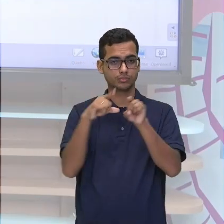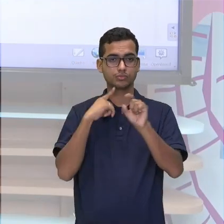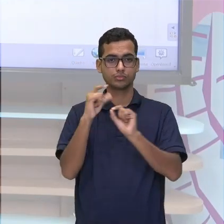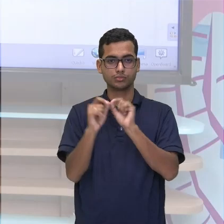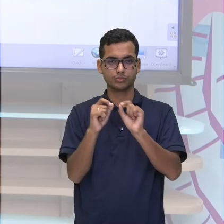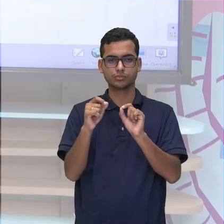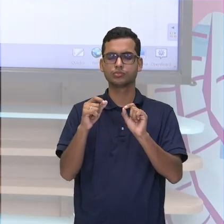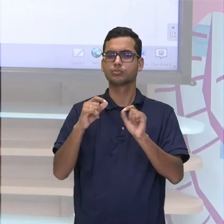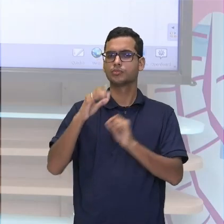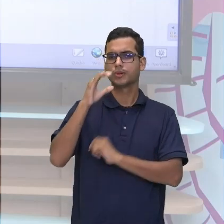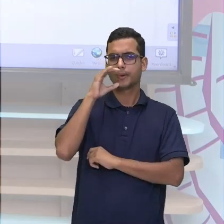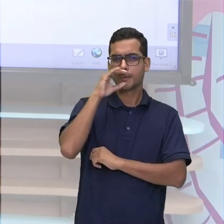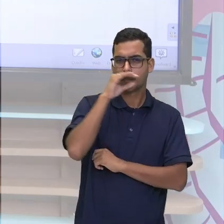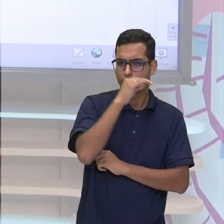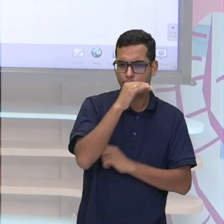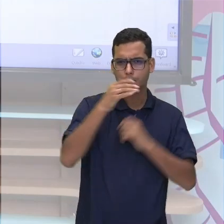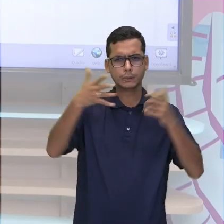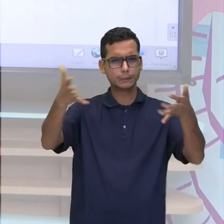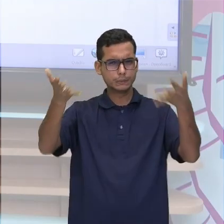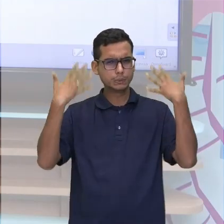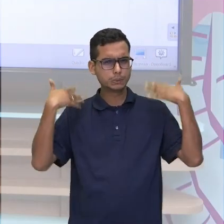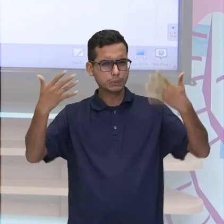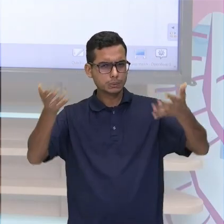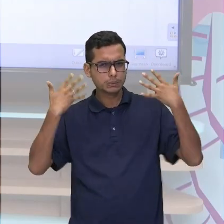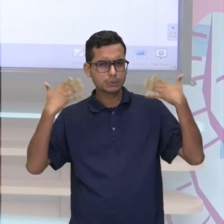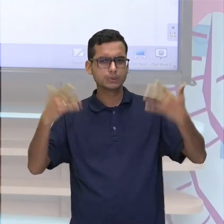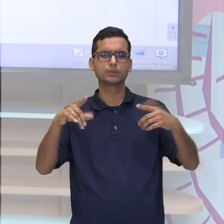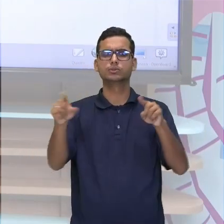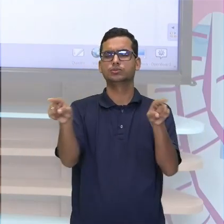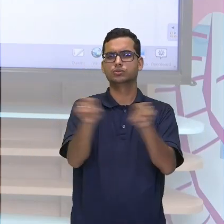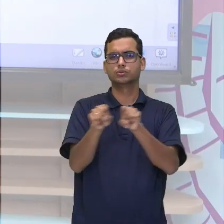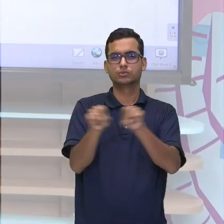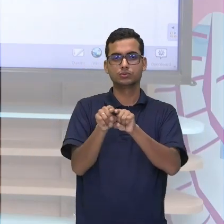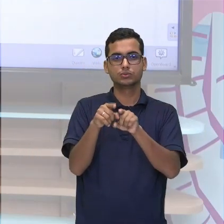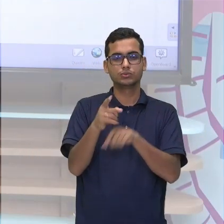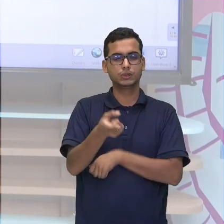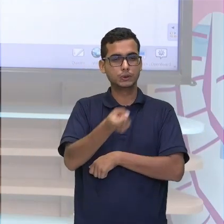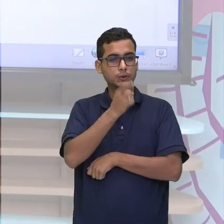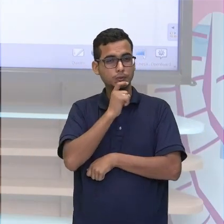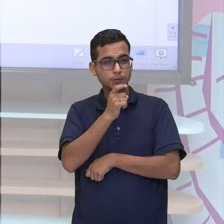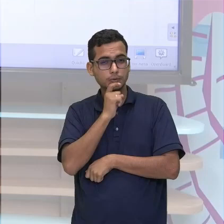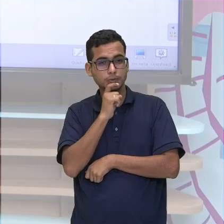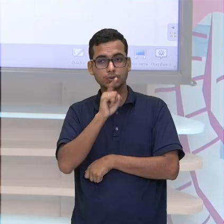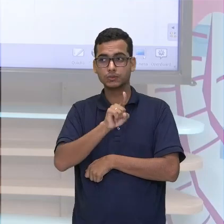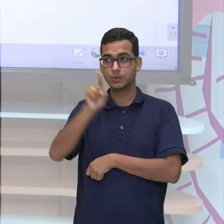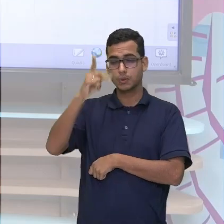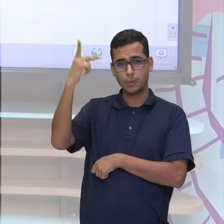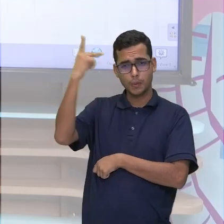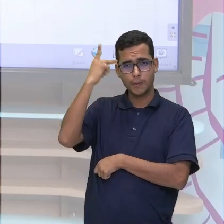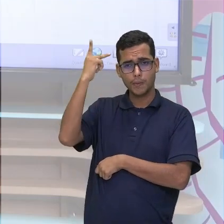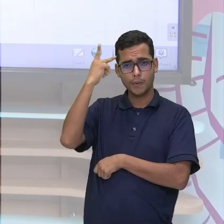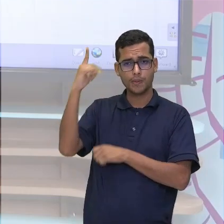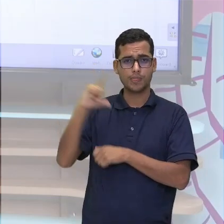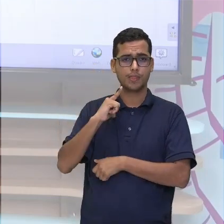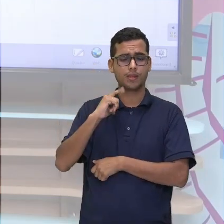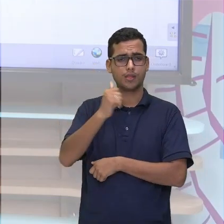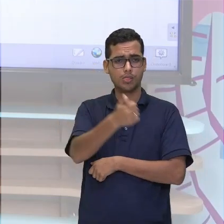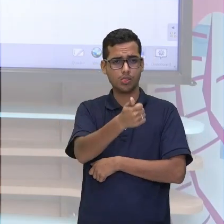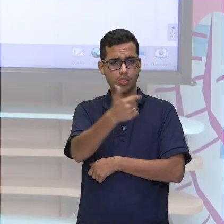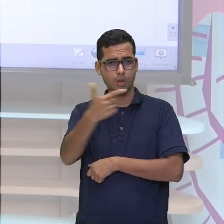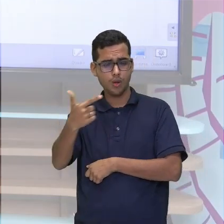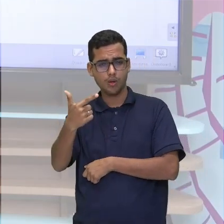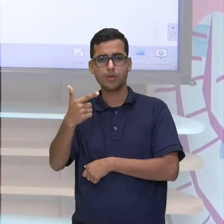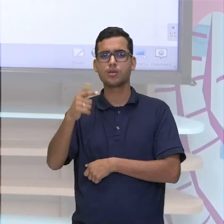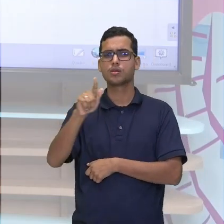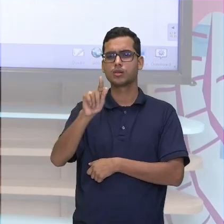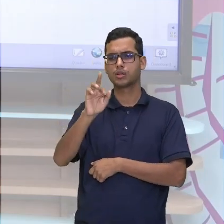que fica mais frio, ali o inverno, as temperaturas ficam, por exemplo, lá em São Paulo, 12 graus, 10 graus, 15 graus ou